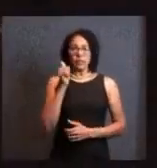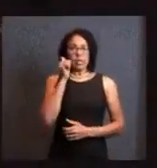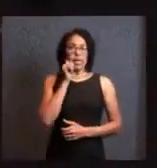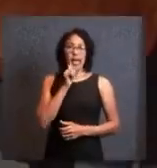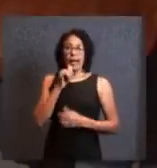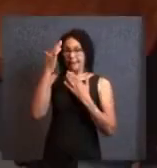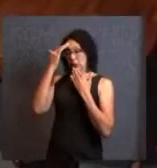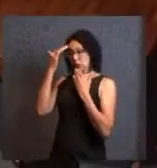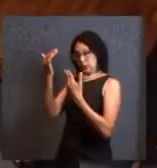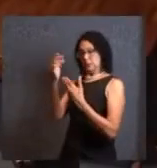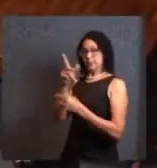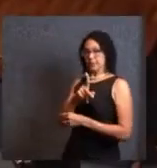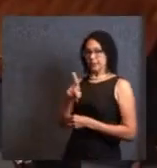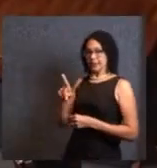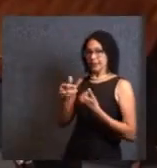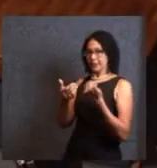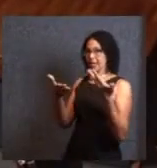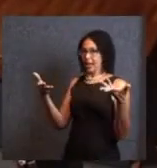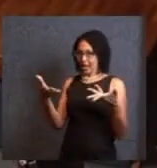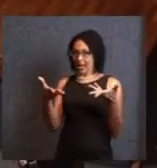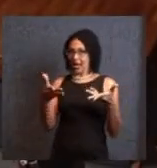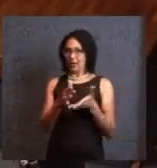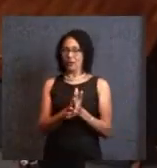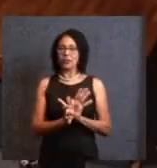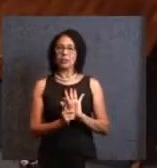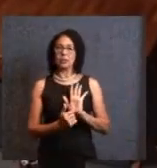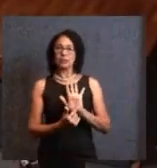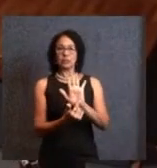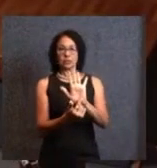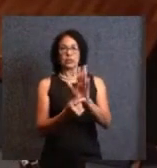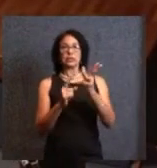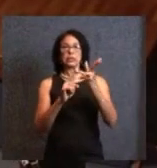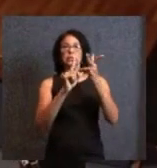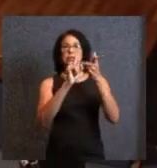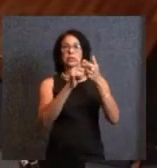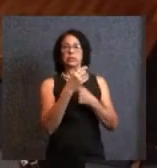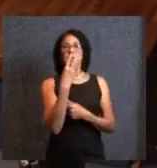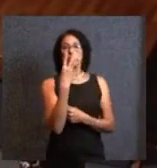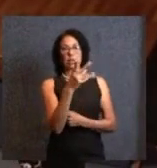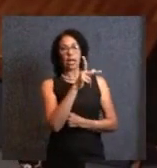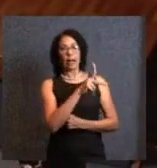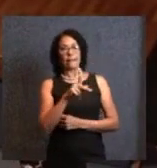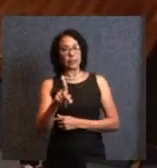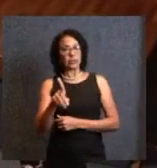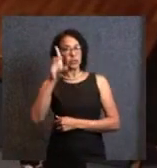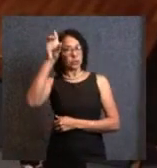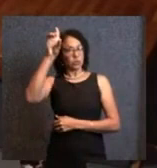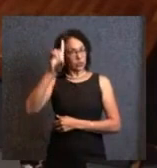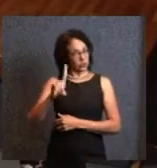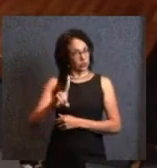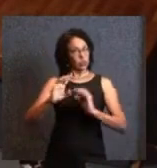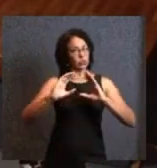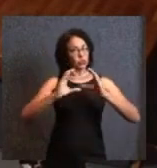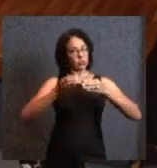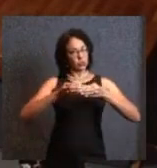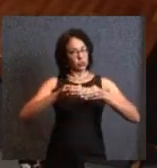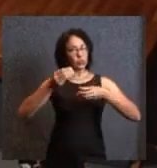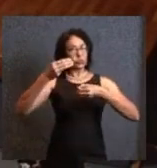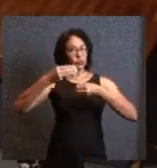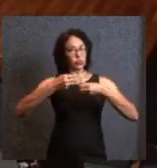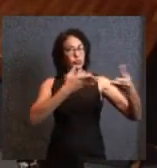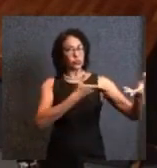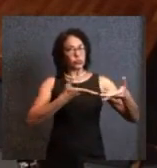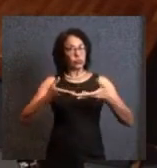Obrigada, professora. Agora nós teremos, pessoal, mais um bloco com três perguntas feitas por diretoras da rede municipal. E eu convido